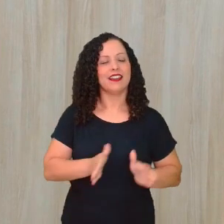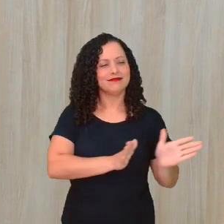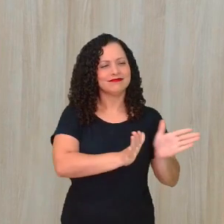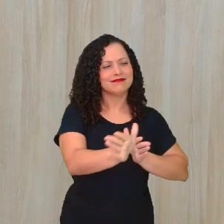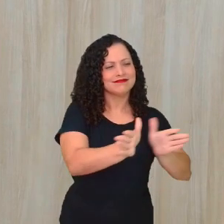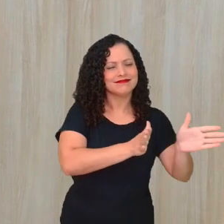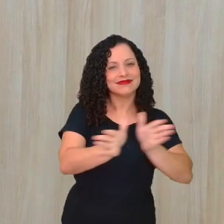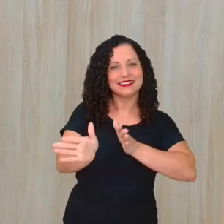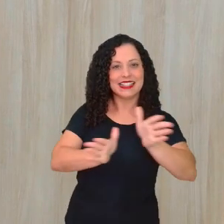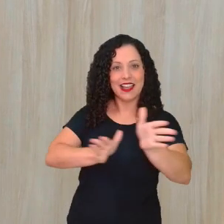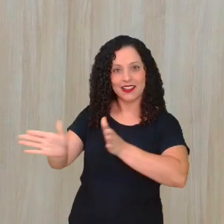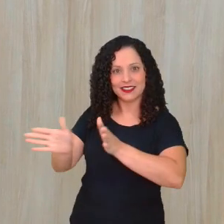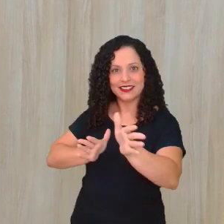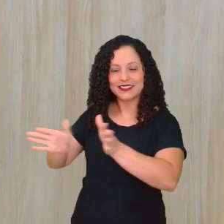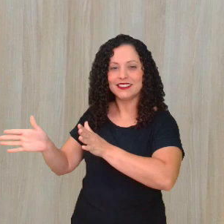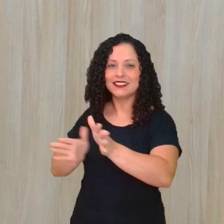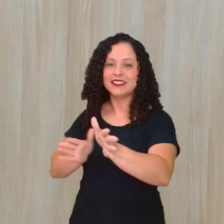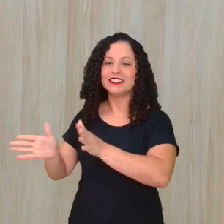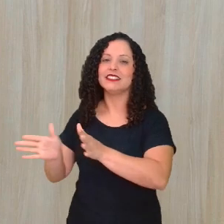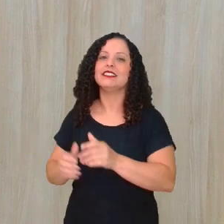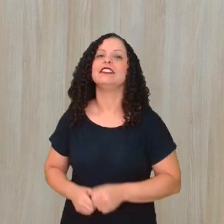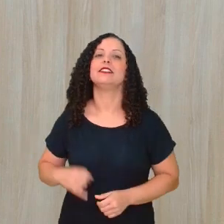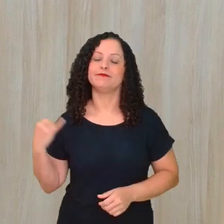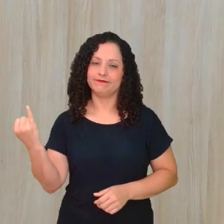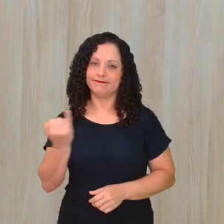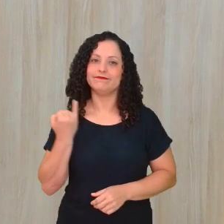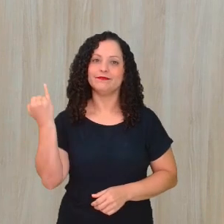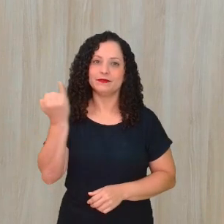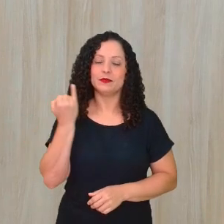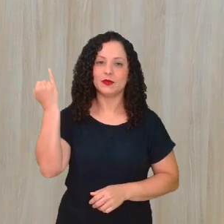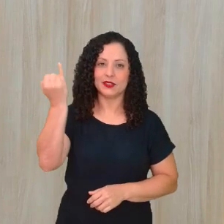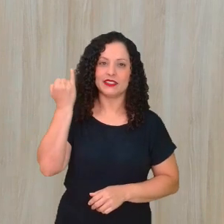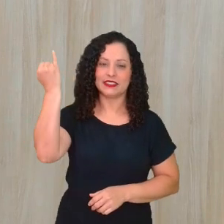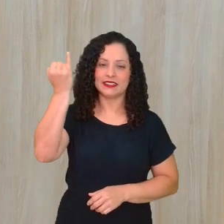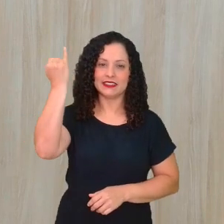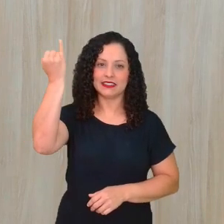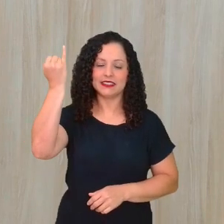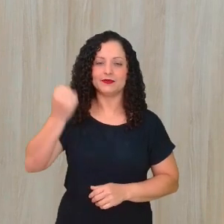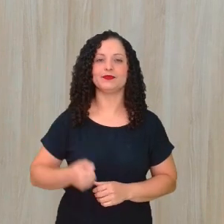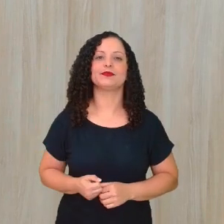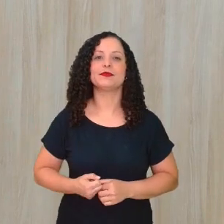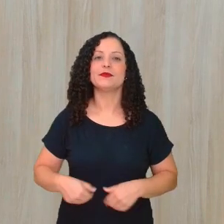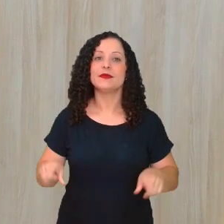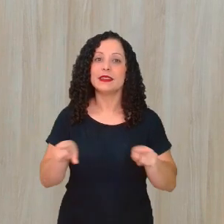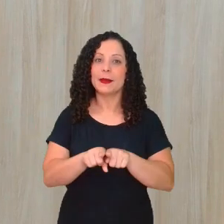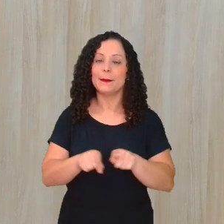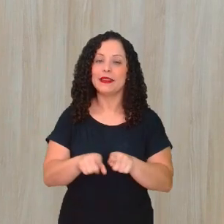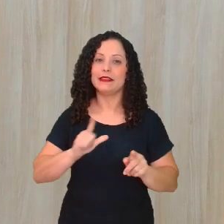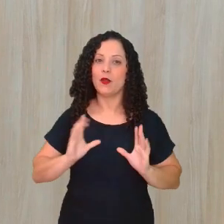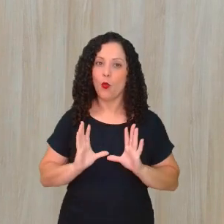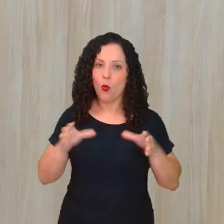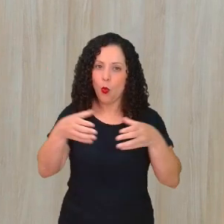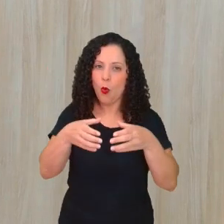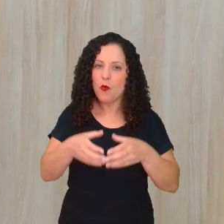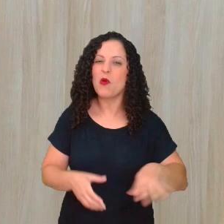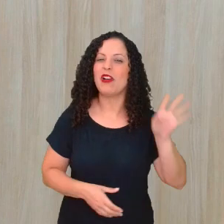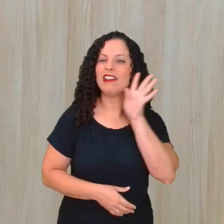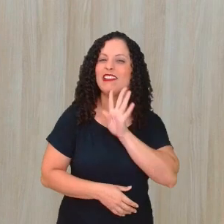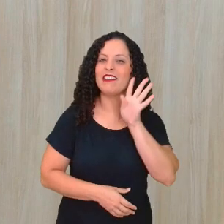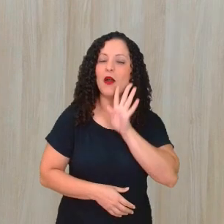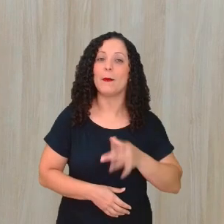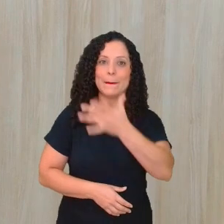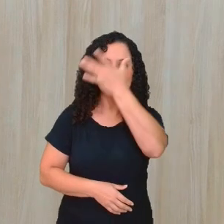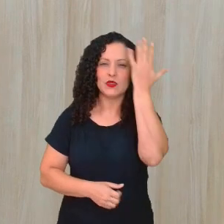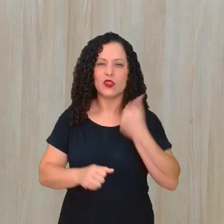a acessibilidade, certo? Que é super importante. E a gente tem uma galera massa aqui na